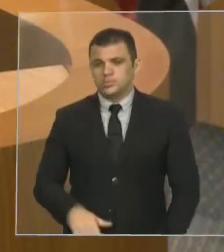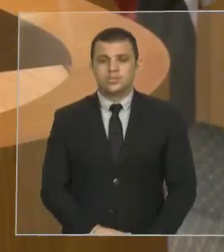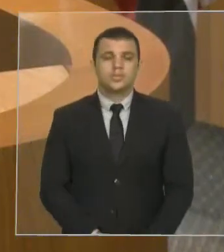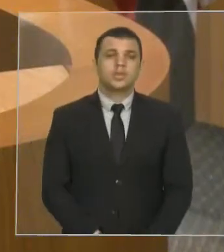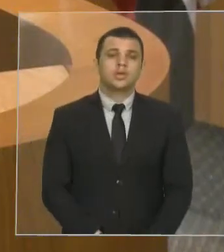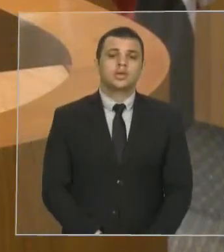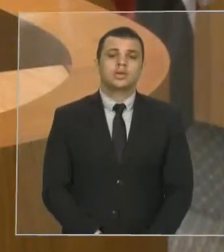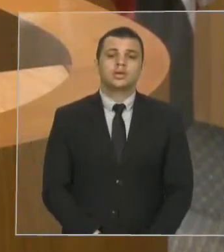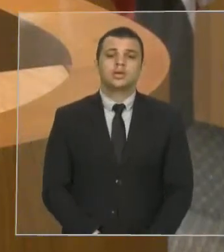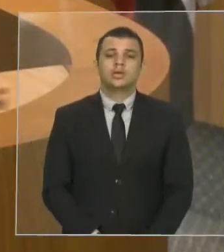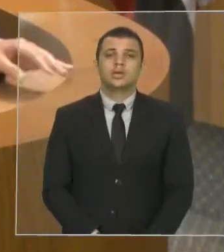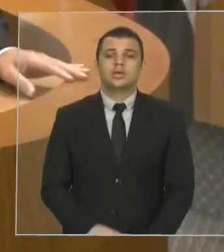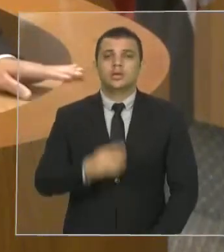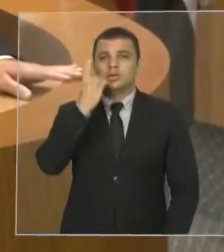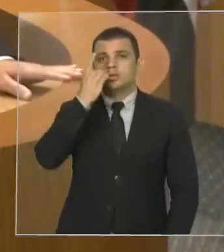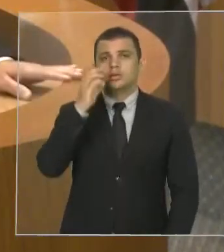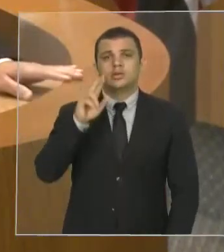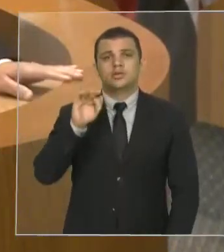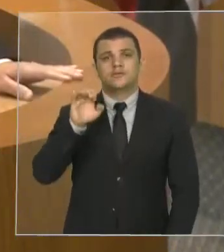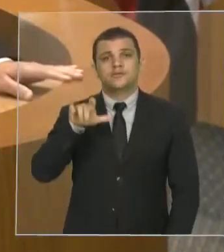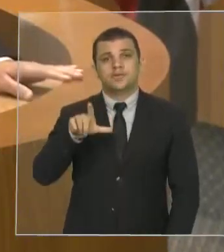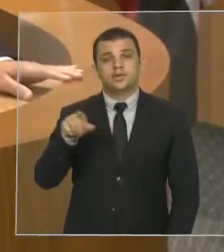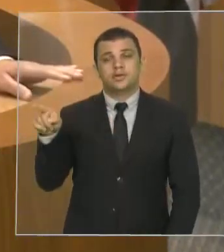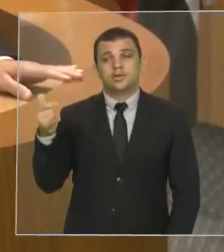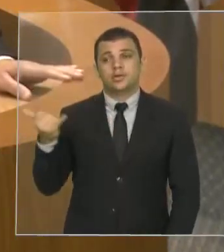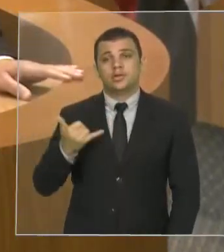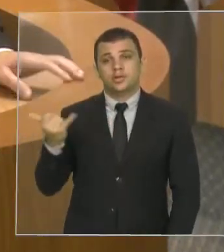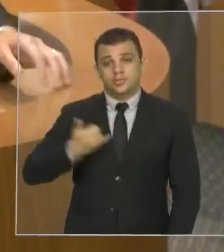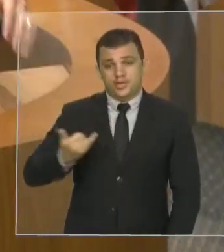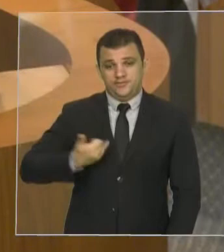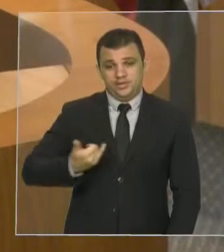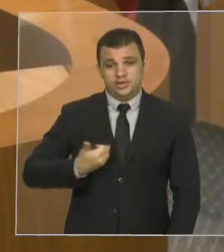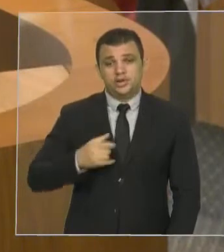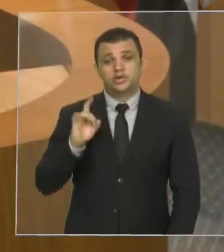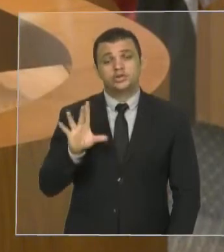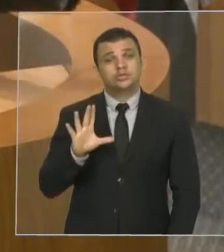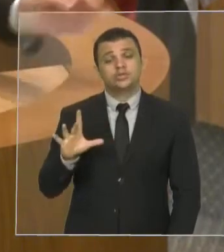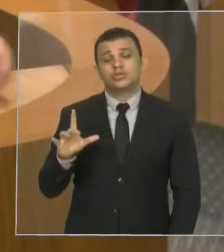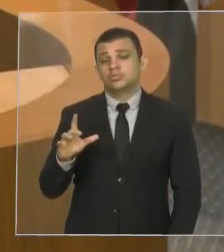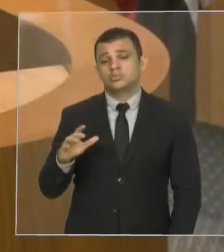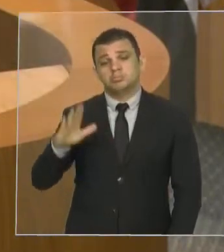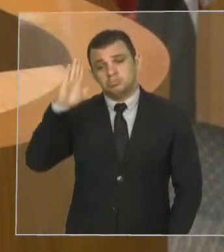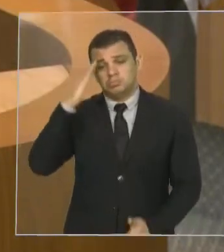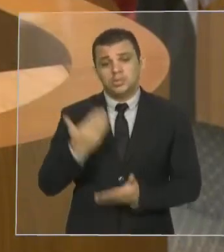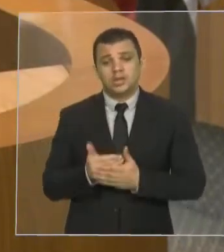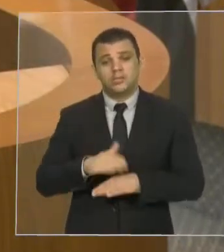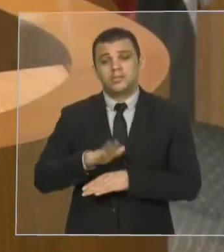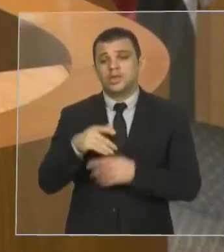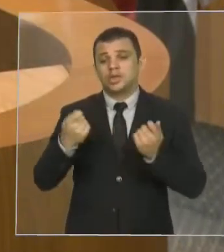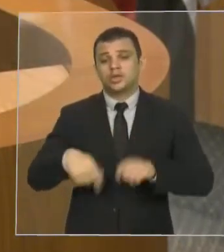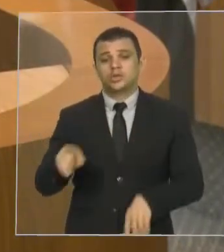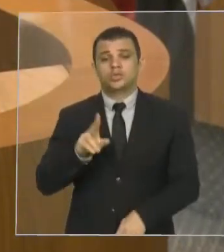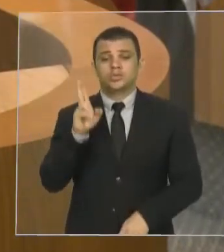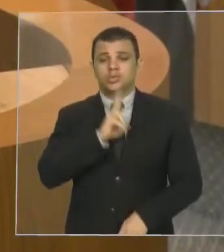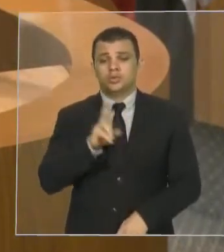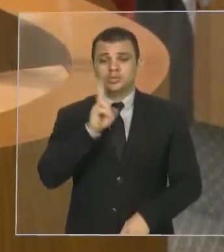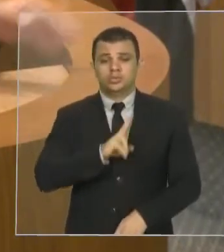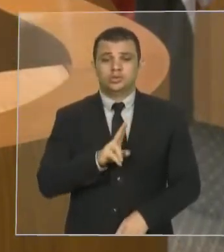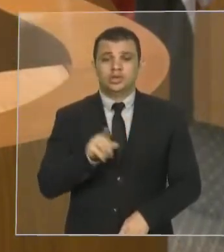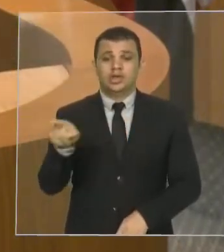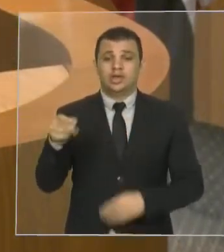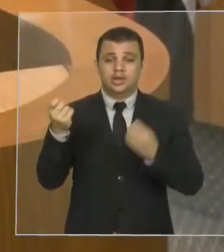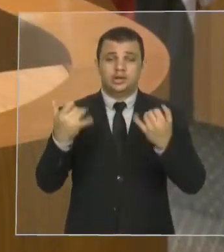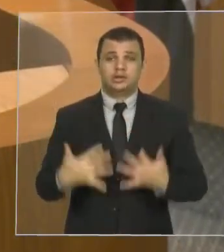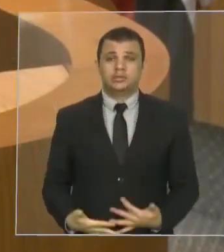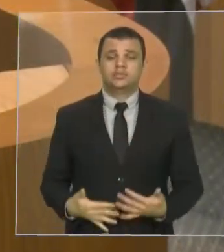as minhas convicções de que esse projeto não pode ser votado em regime de urgência. Ele diz que várias audiências públicas foram realizadas, que muitas entidades